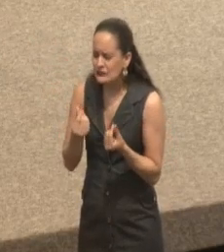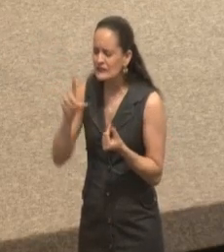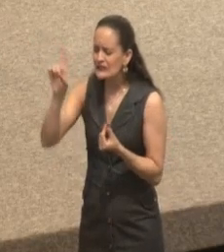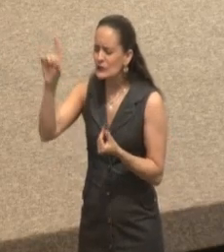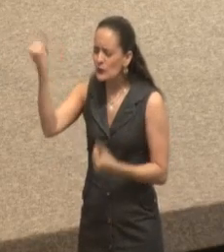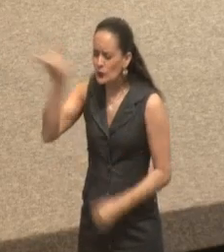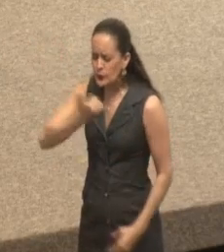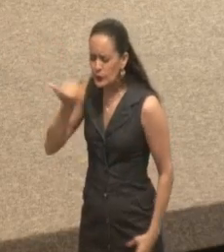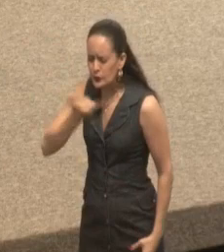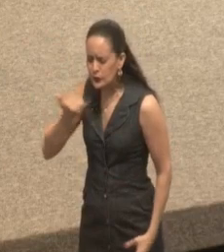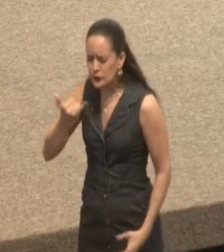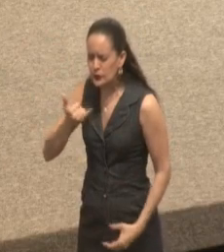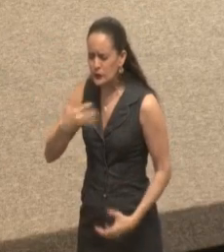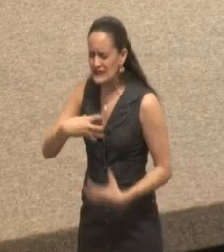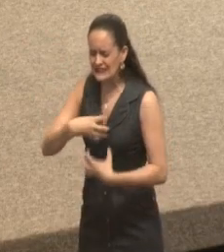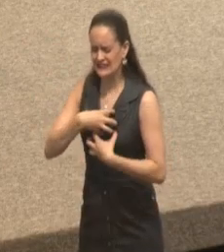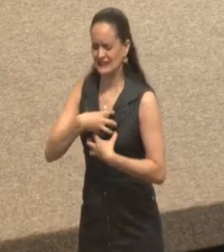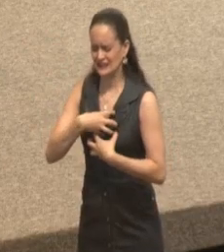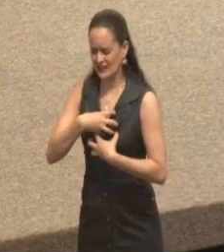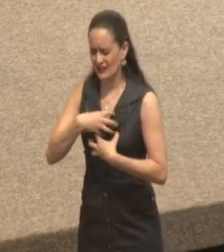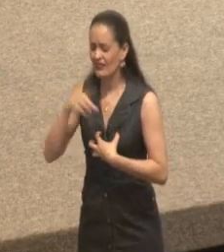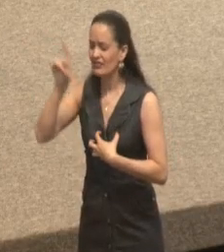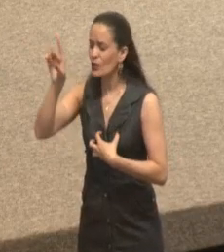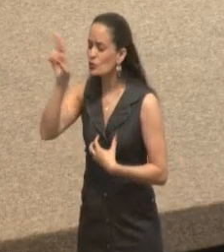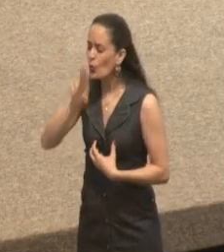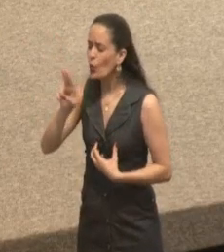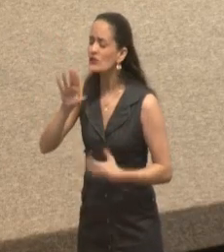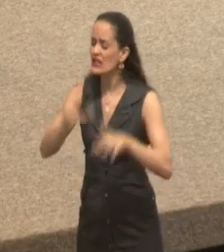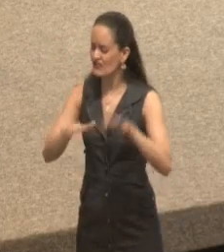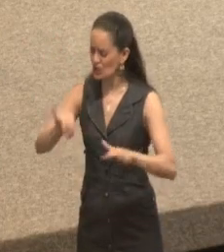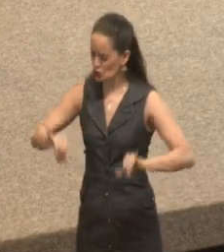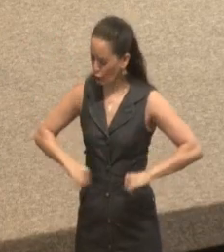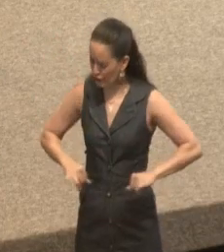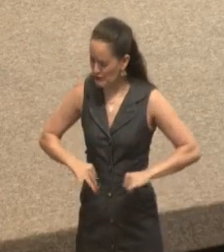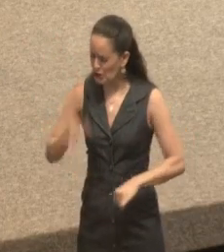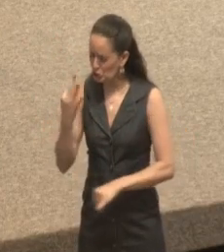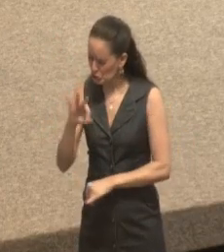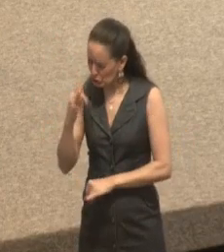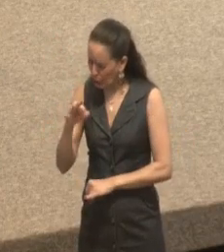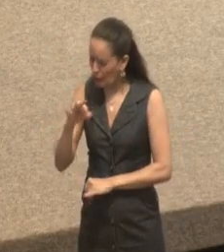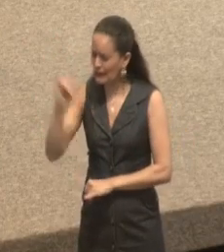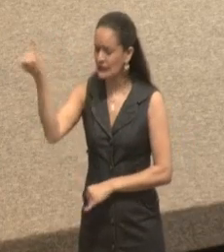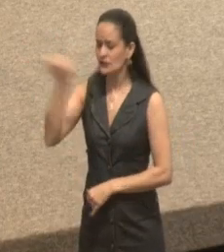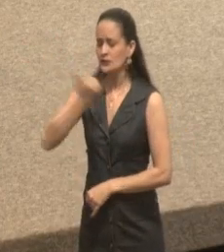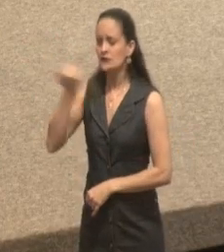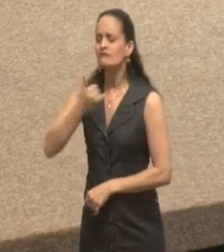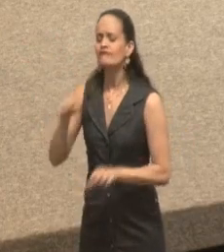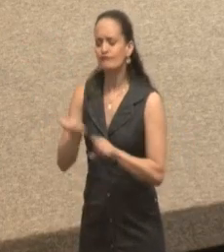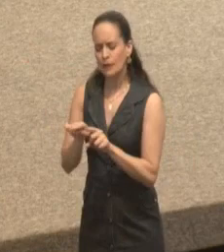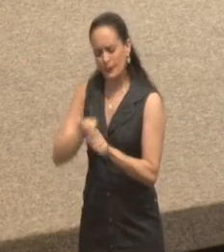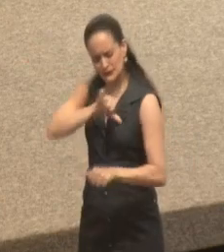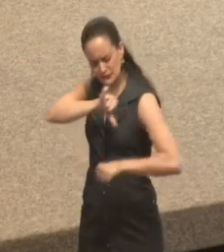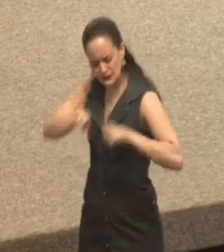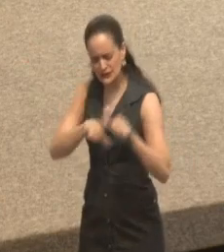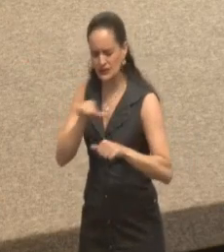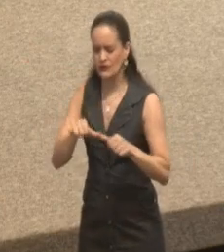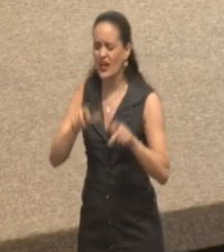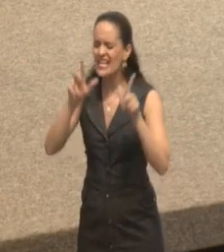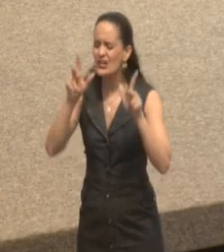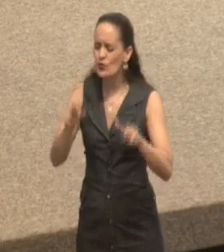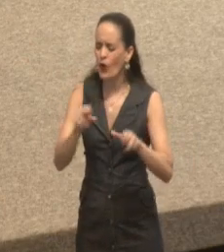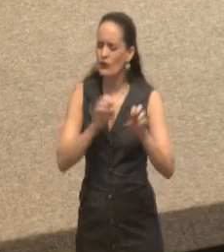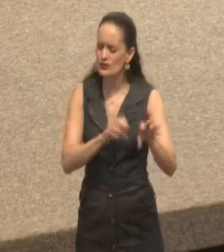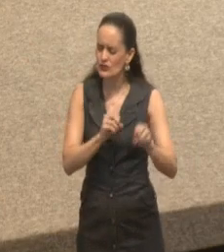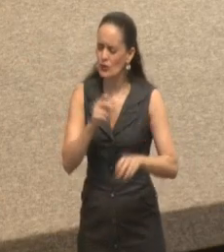conosco. Quantas vezes o Senhor usa o nosso sofrimento, a nossa dor, para falar às pessoas, como o Senhor usou Paulo e